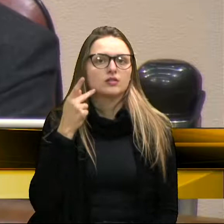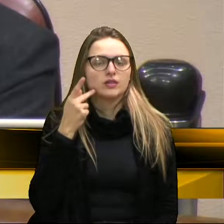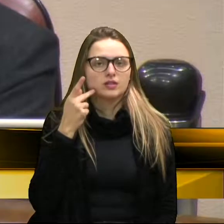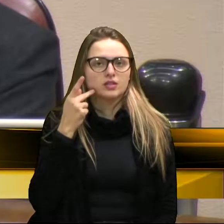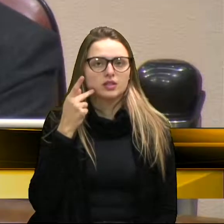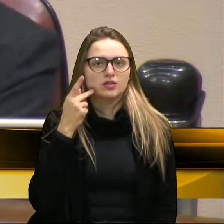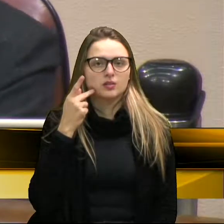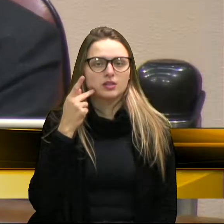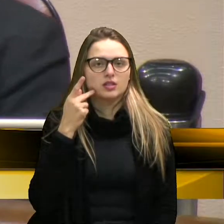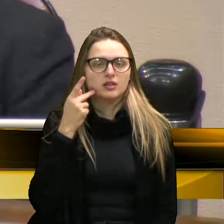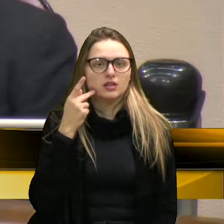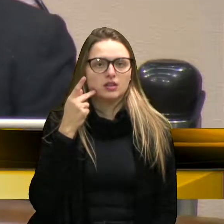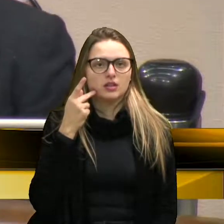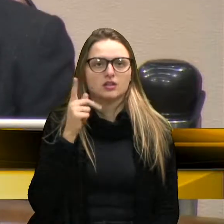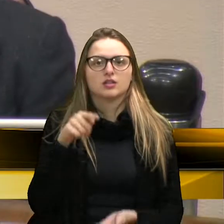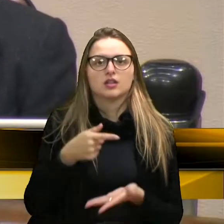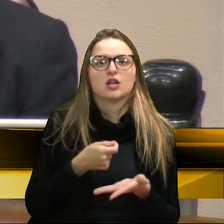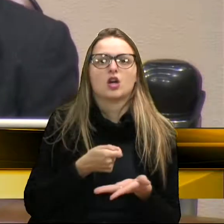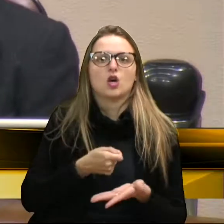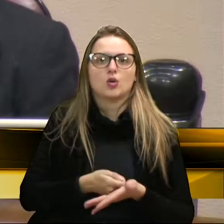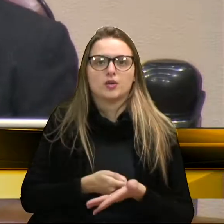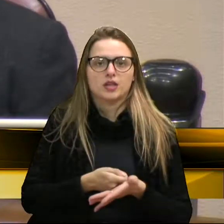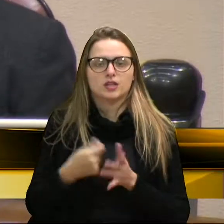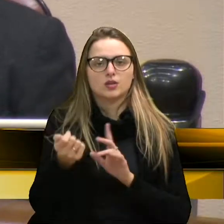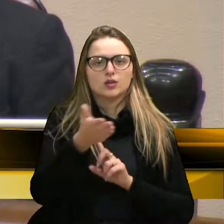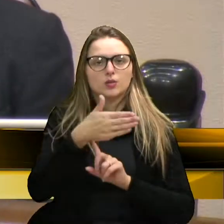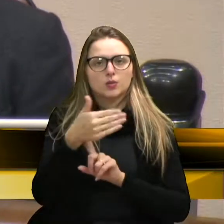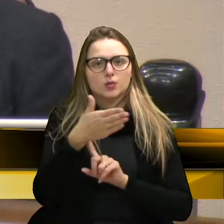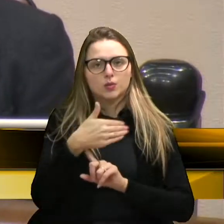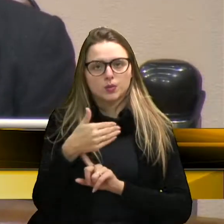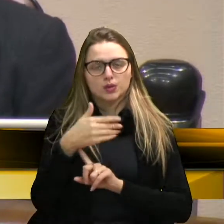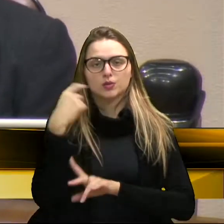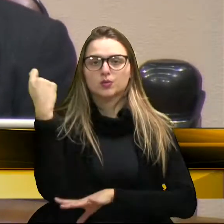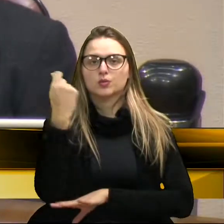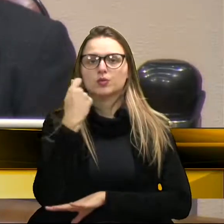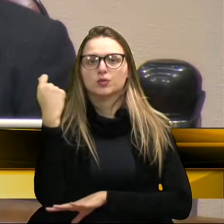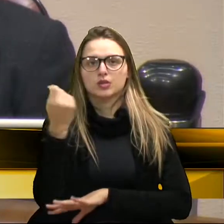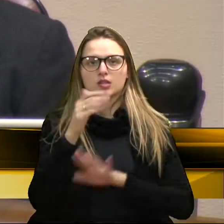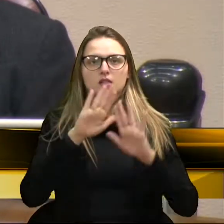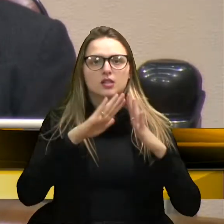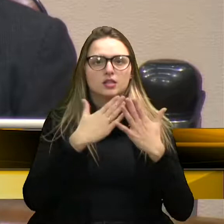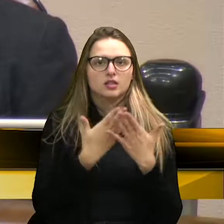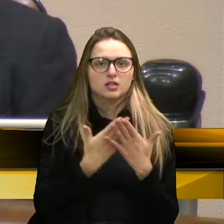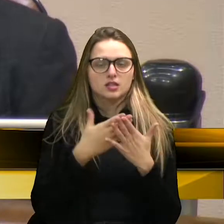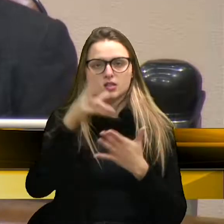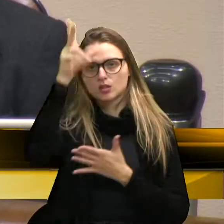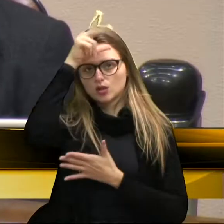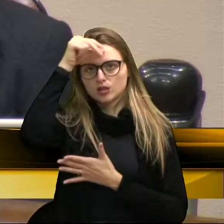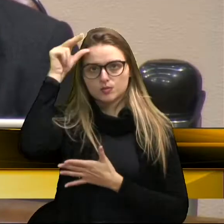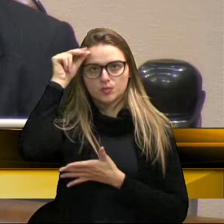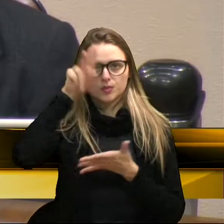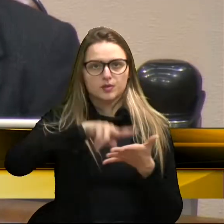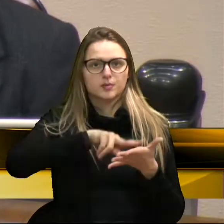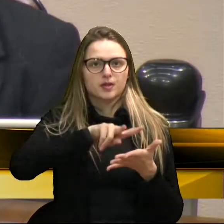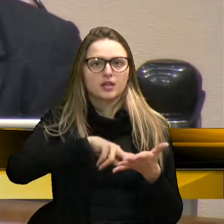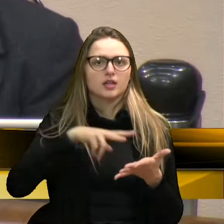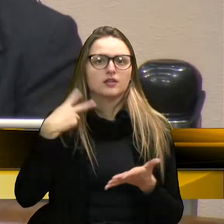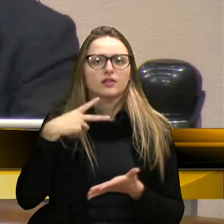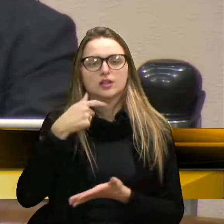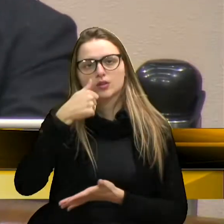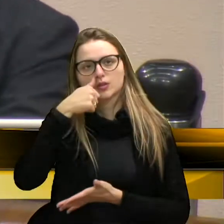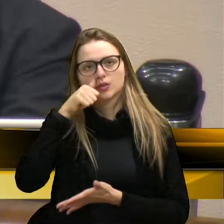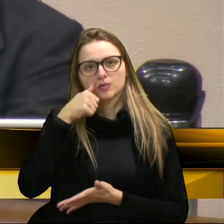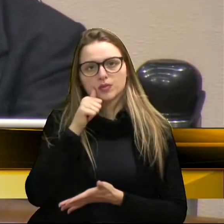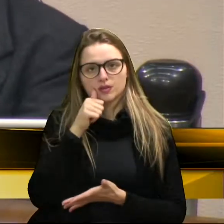torna obrigatório a execução dos hinos nacional e rio-grandense nas escolas municipais. Relatora, a vereadora Paula Iores, com